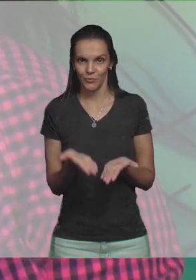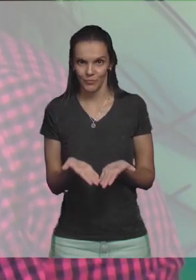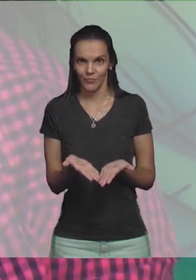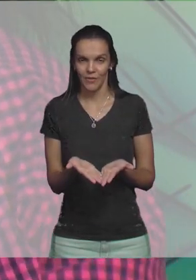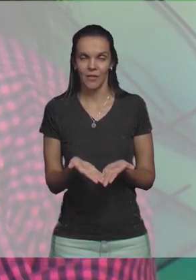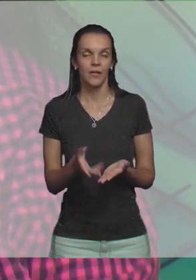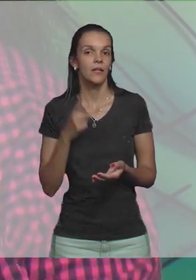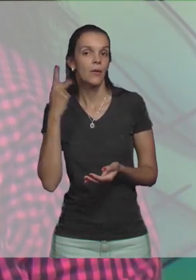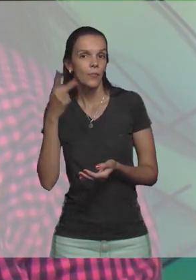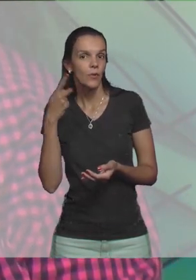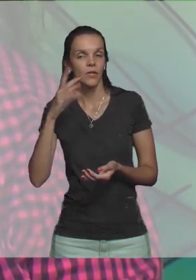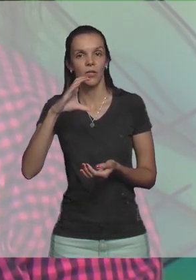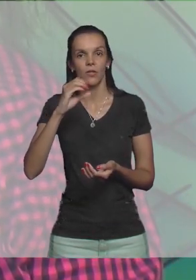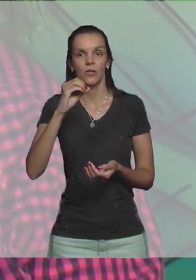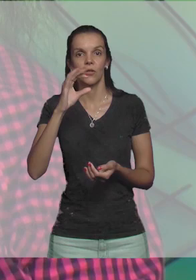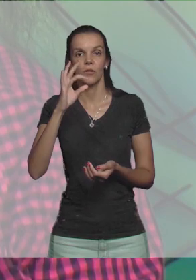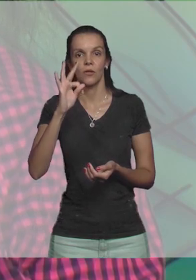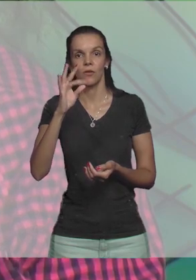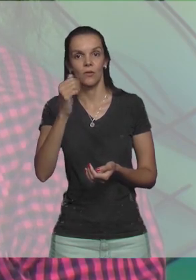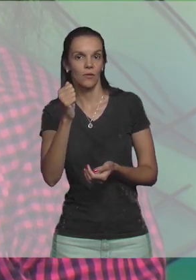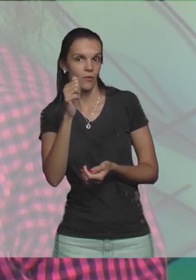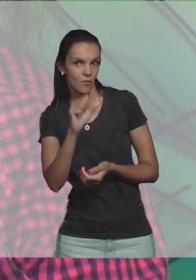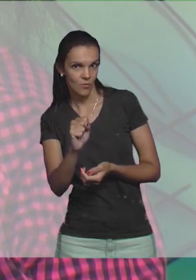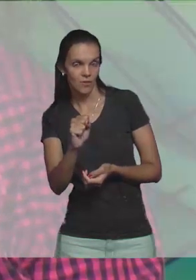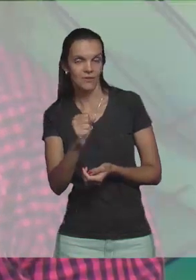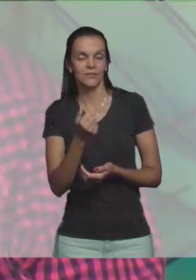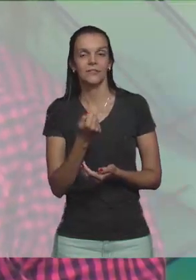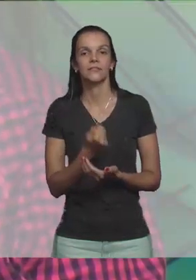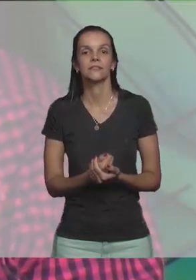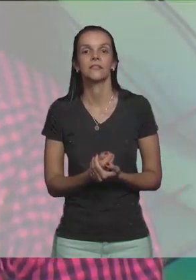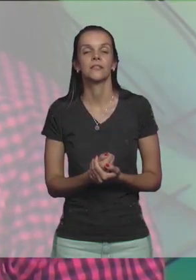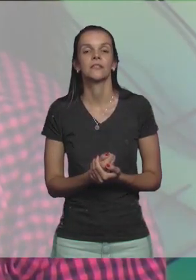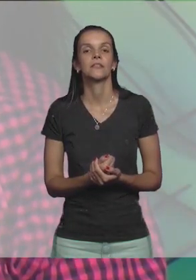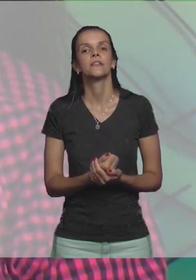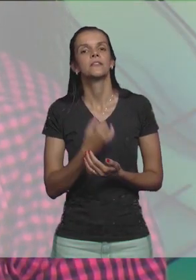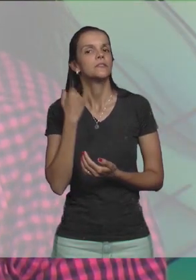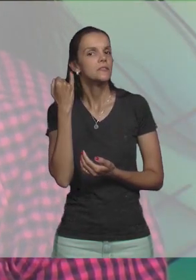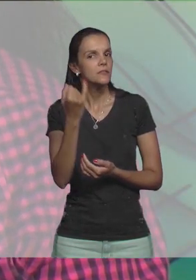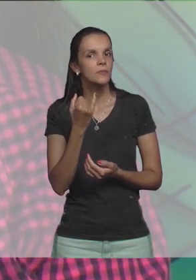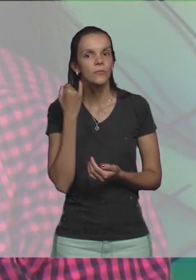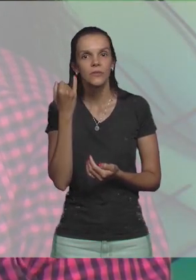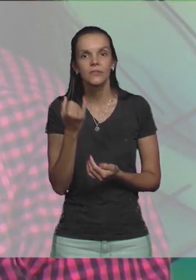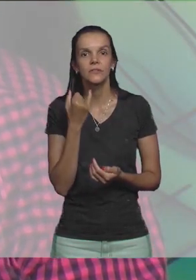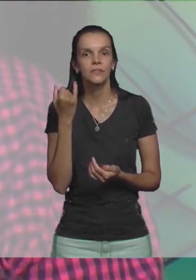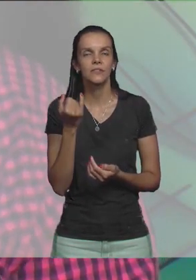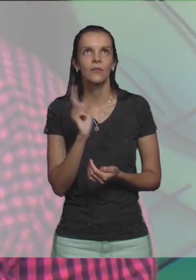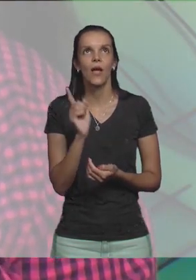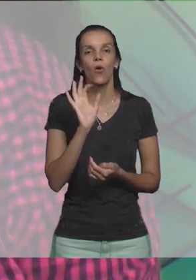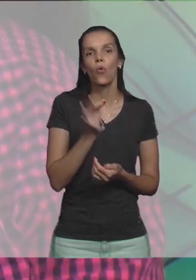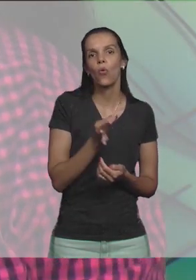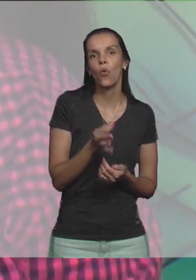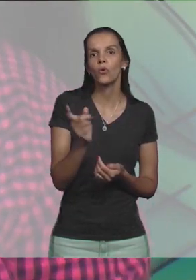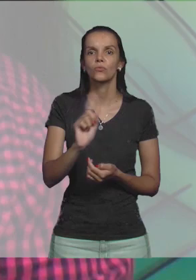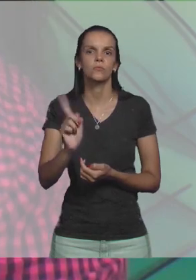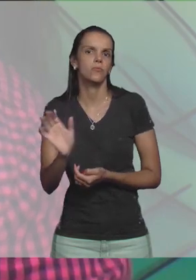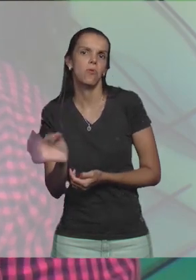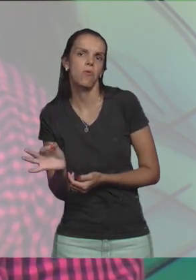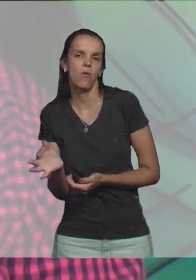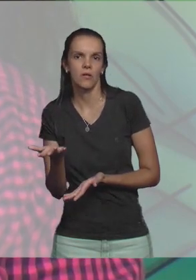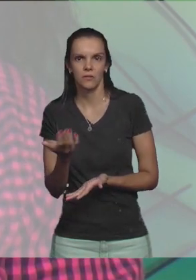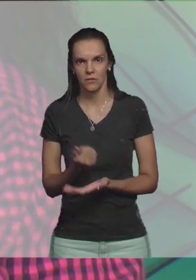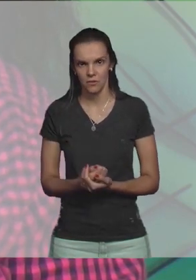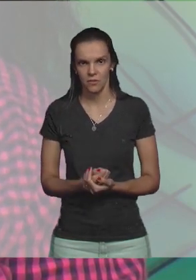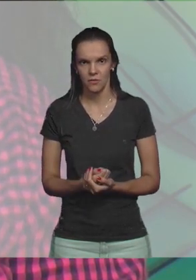Quando a gente fala da política de cotas, e aí é uma coisa que é sempre muito importante, né? Não é se você concorda ou não concorda com a